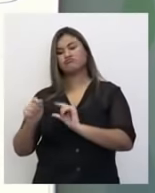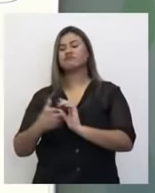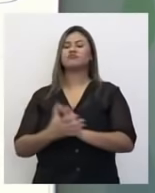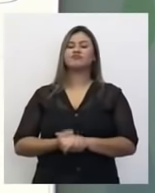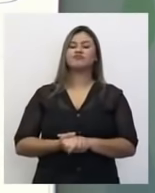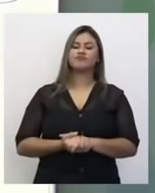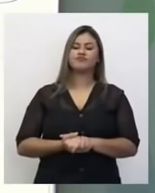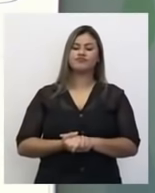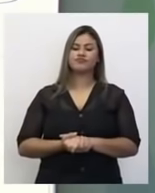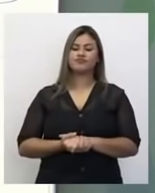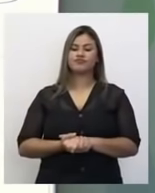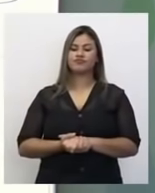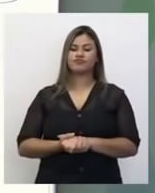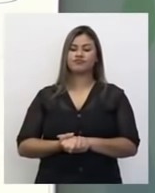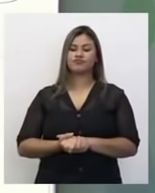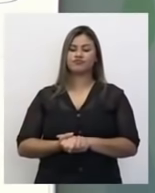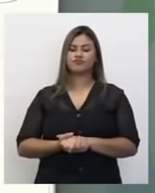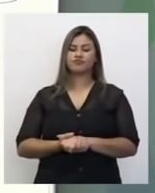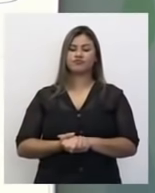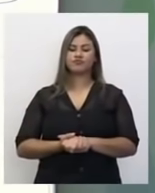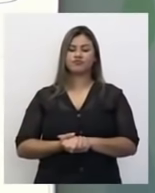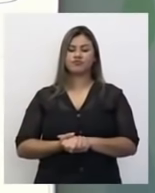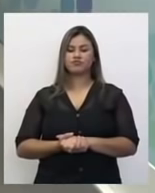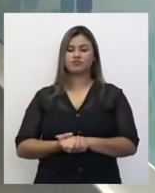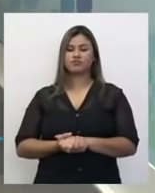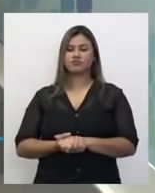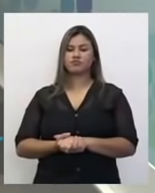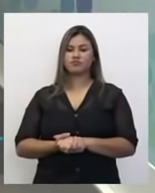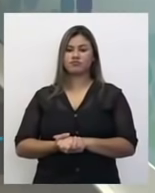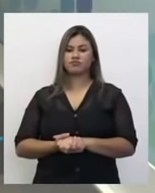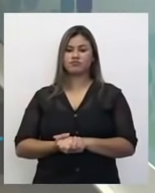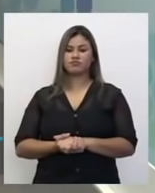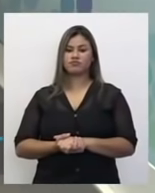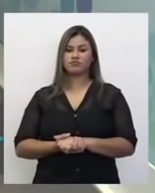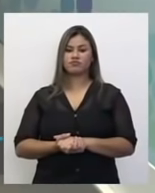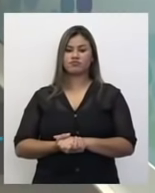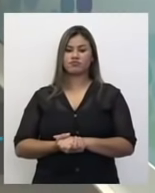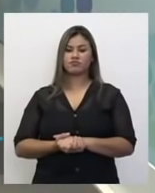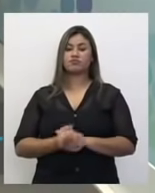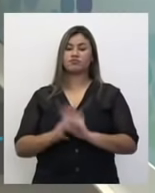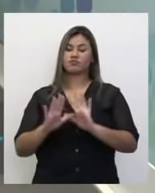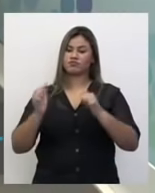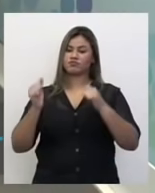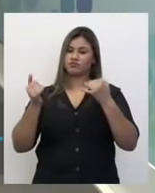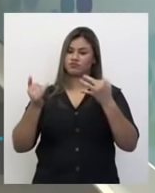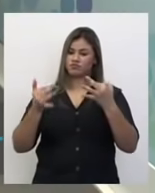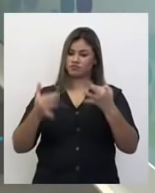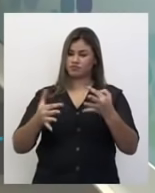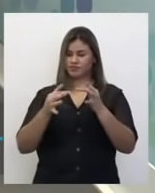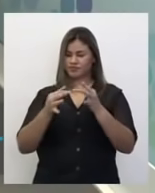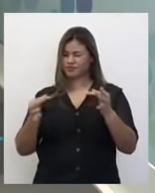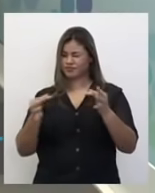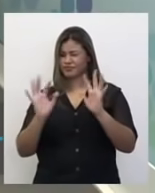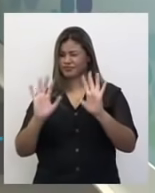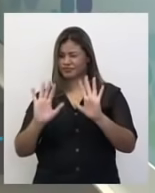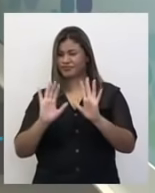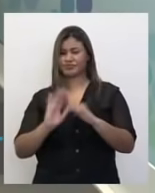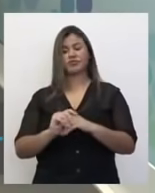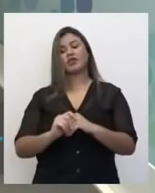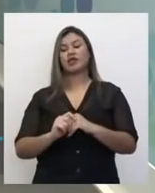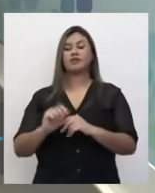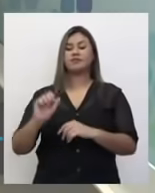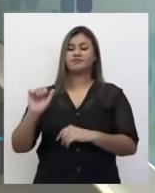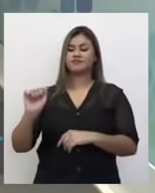que pode ser o quê? Maiúscula ou minúscula. Então, ó, vamos explicar primeiro pela parte mais fácil. a maiúscula e a